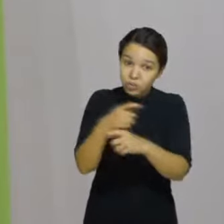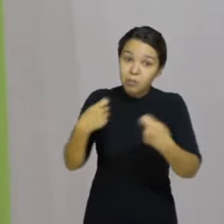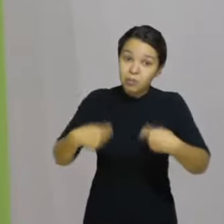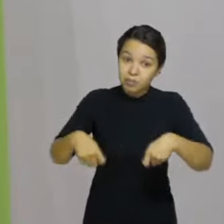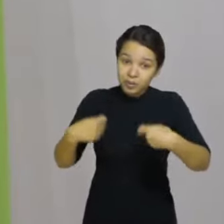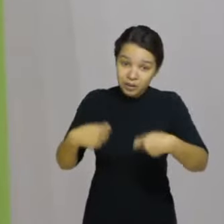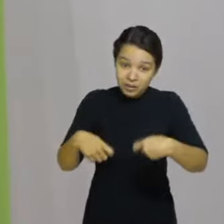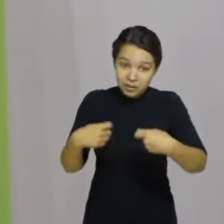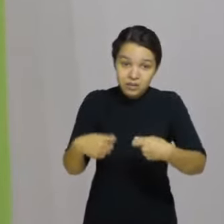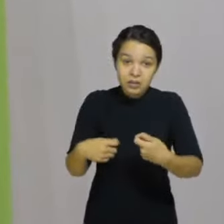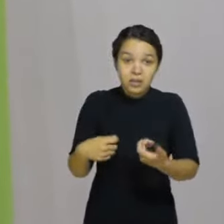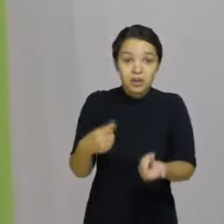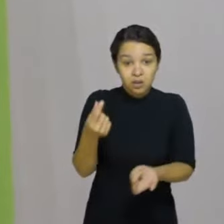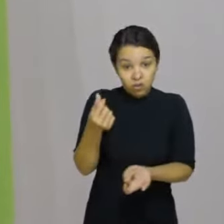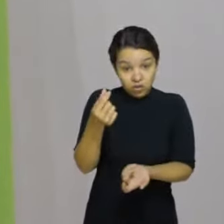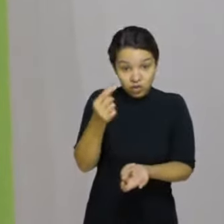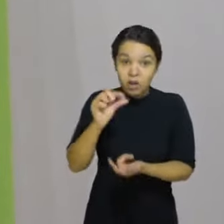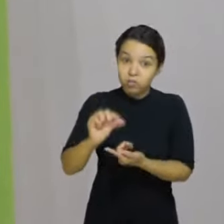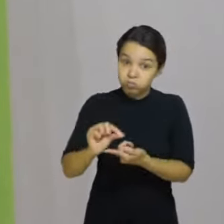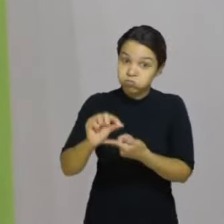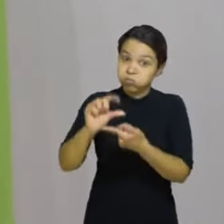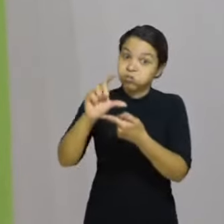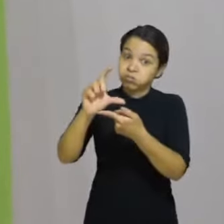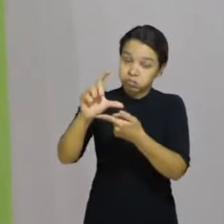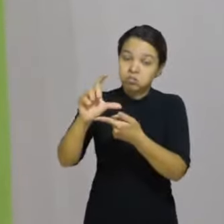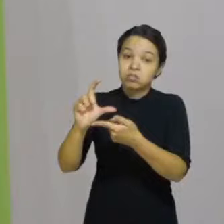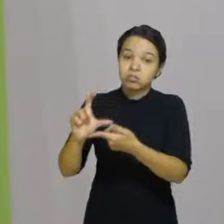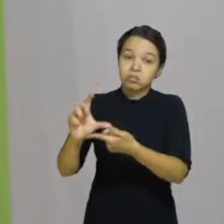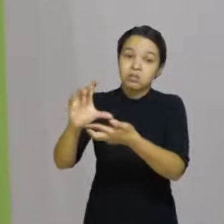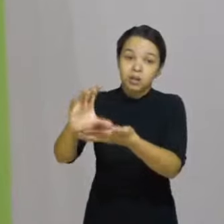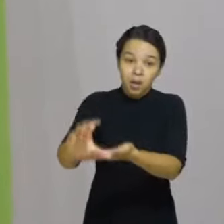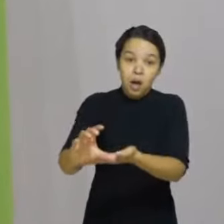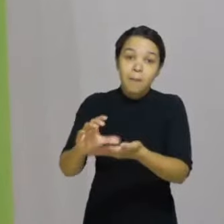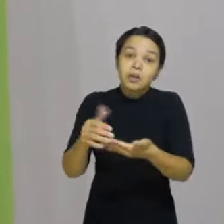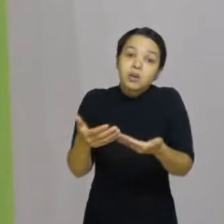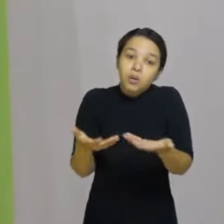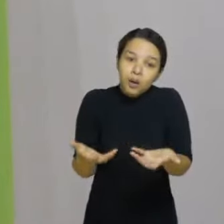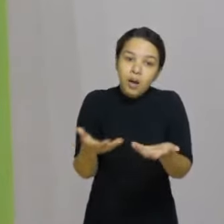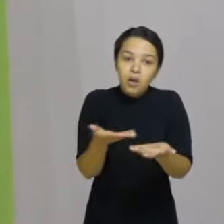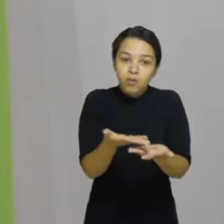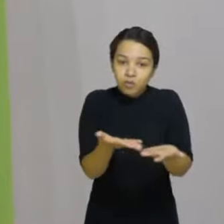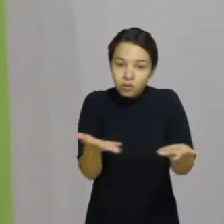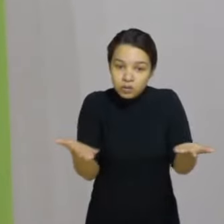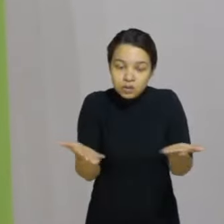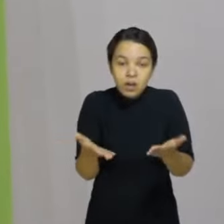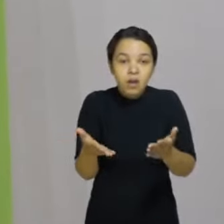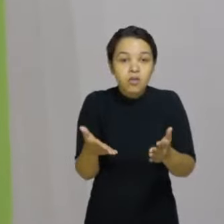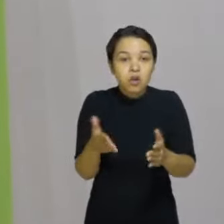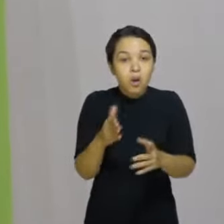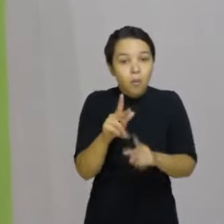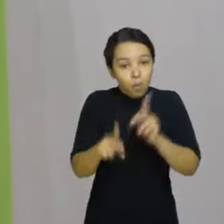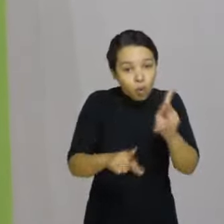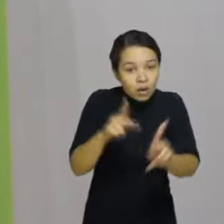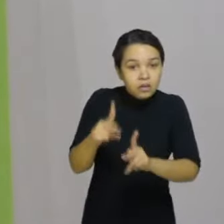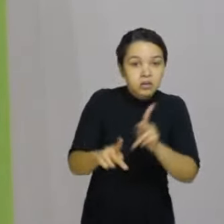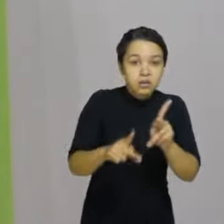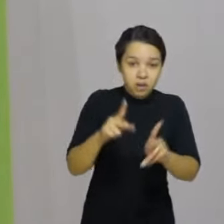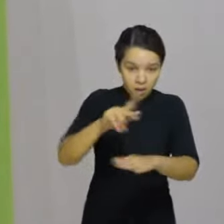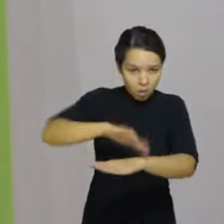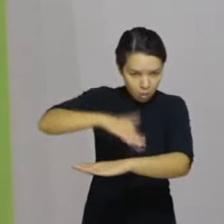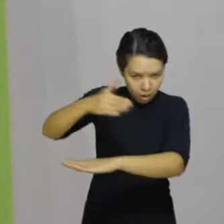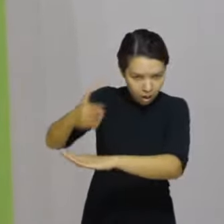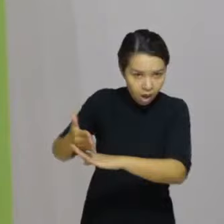volume de investimentos, mas eu quero aqui tranquilizar a nossa população serrana, que volta e meia